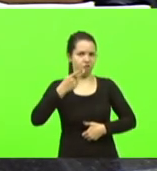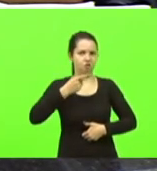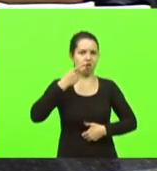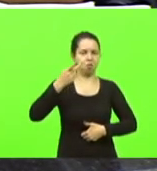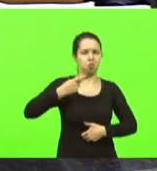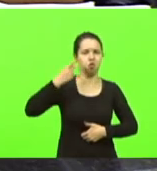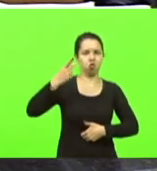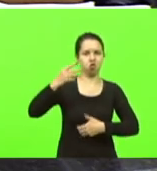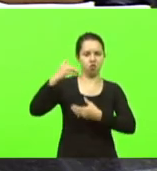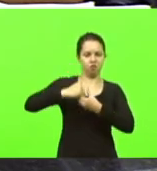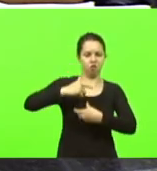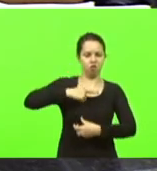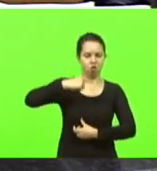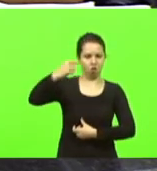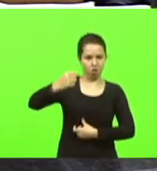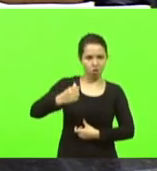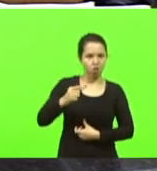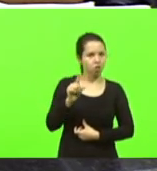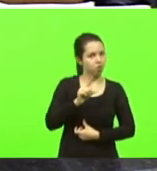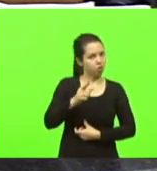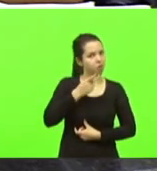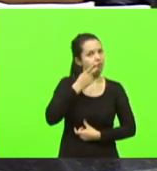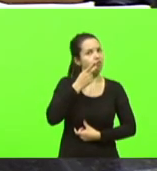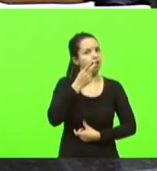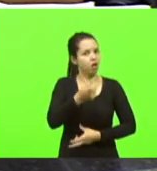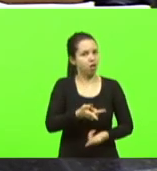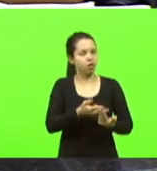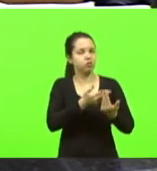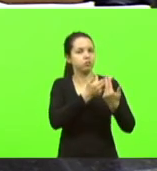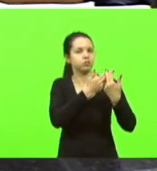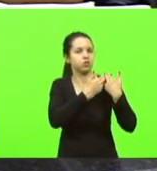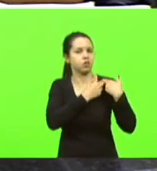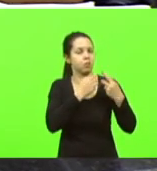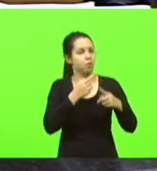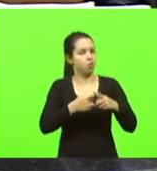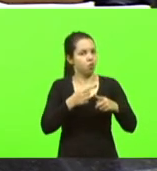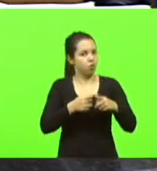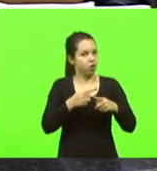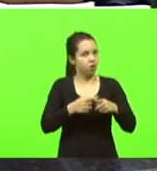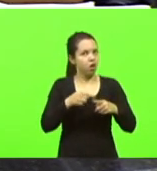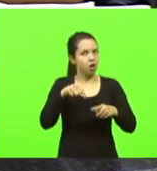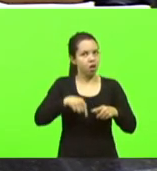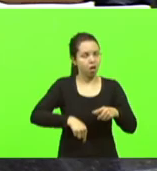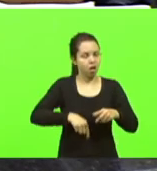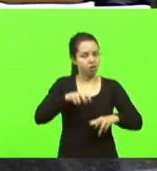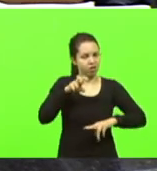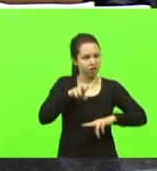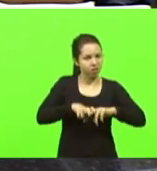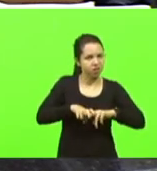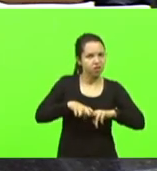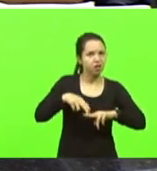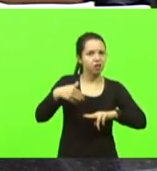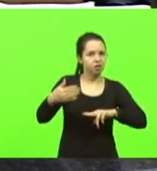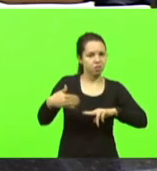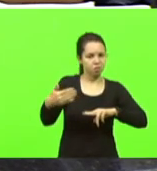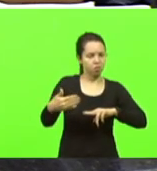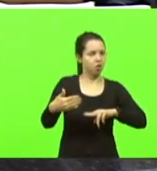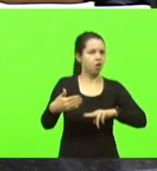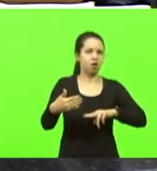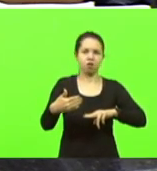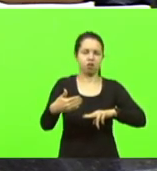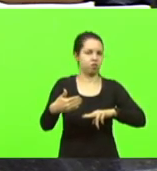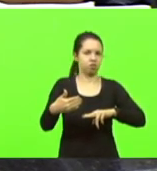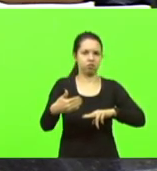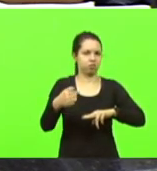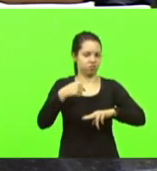e eu venho aqui falar com responsabilidade que se não tão logo essa cadeira não me merecia aqui